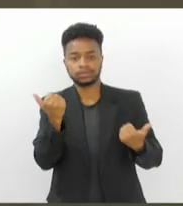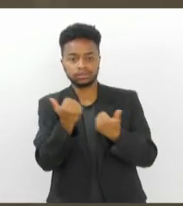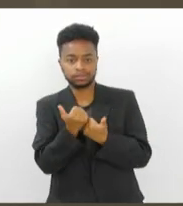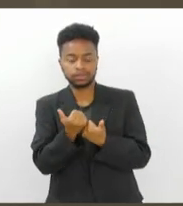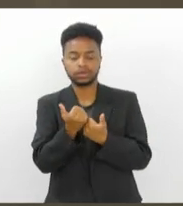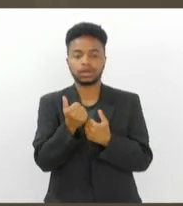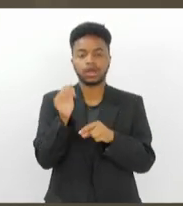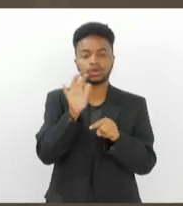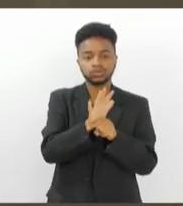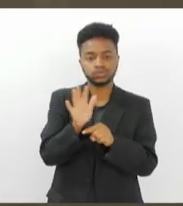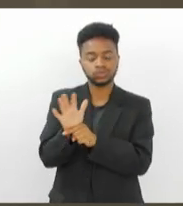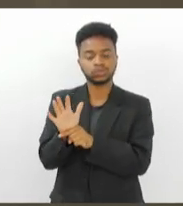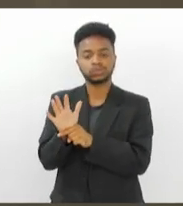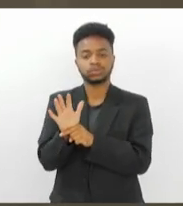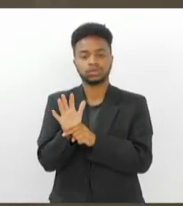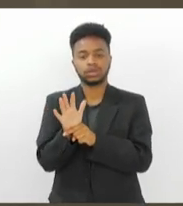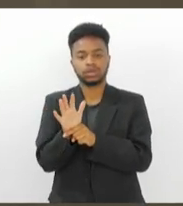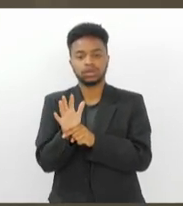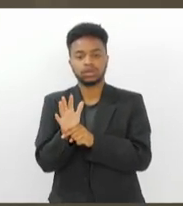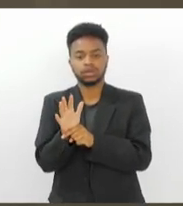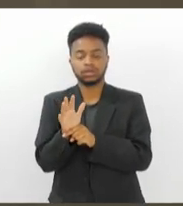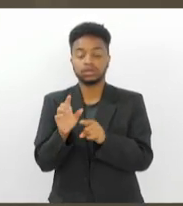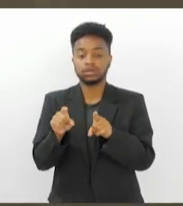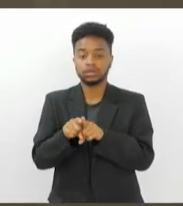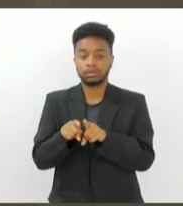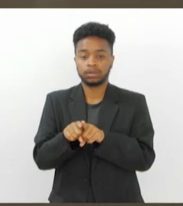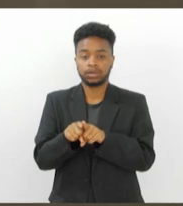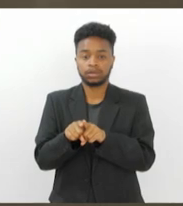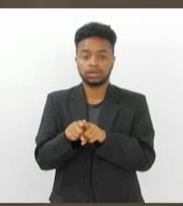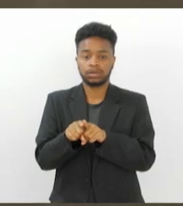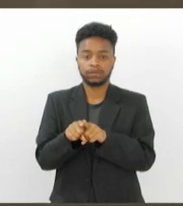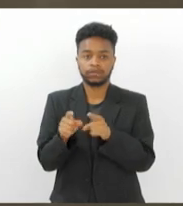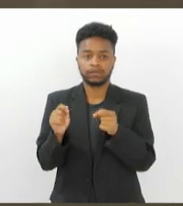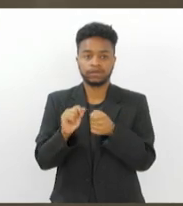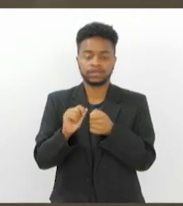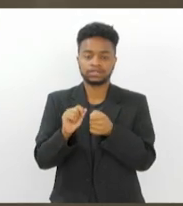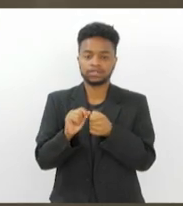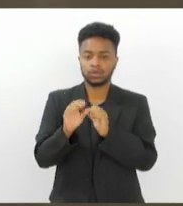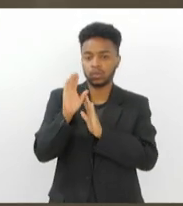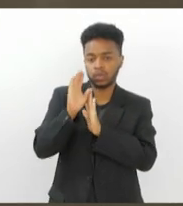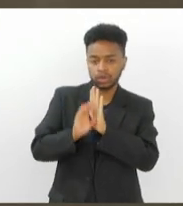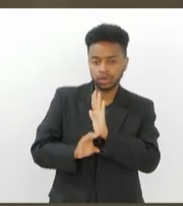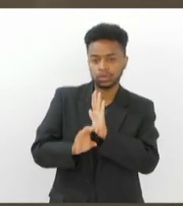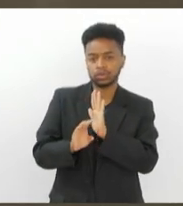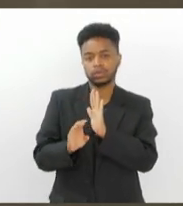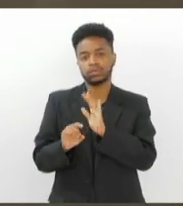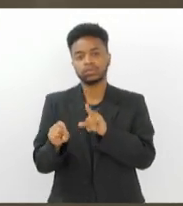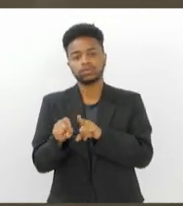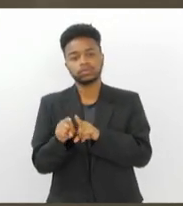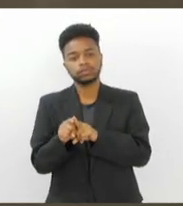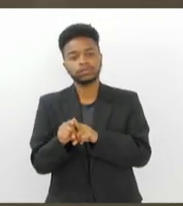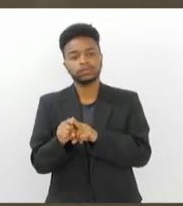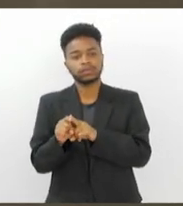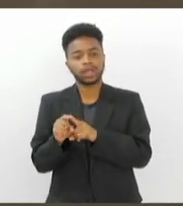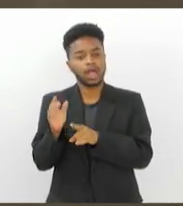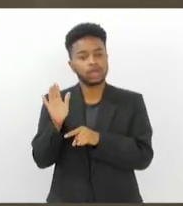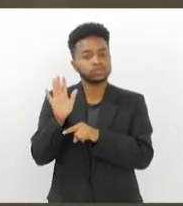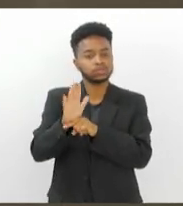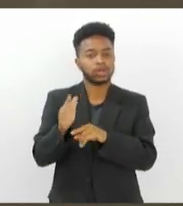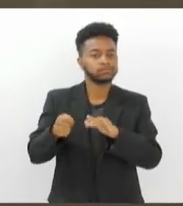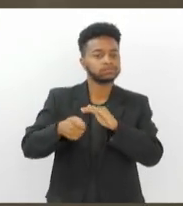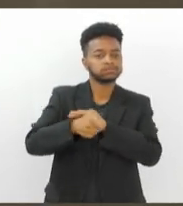auxílio fazer o o o eh fazer o currículo e automaticamente inserir no mercado de